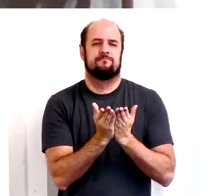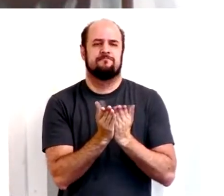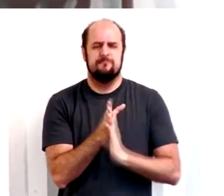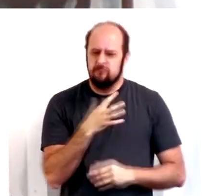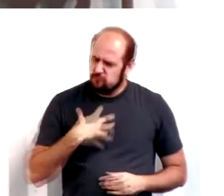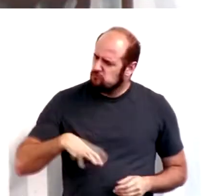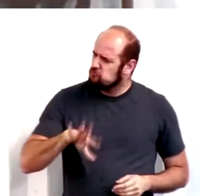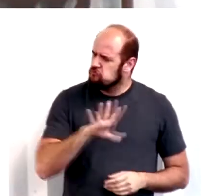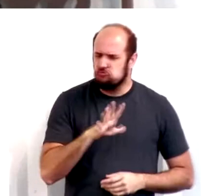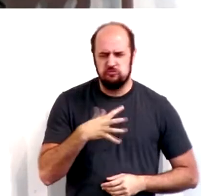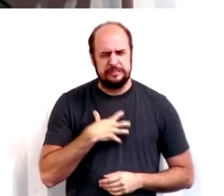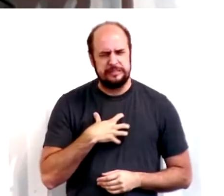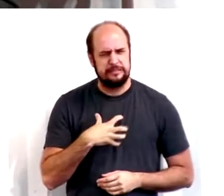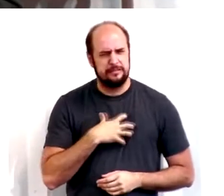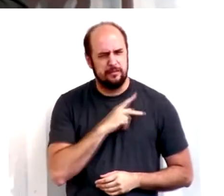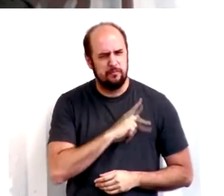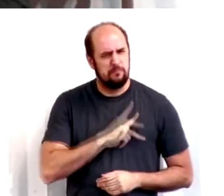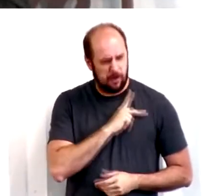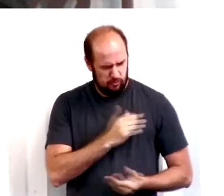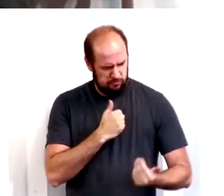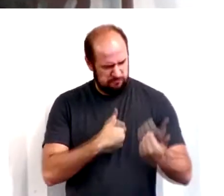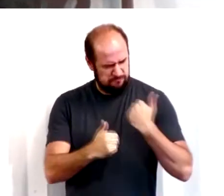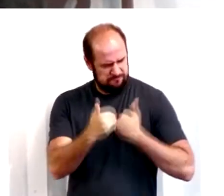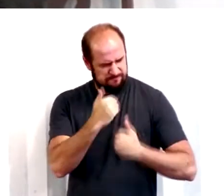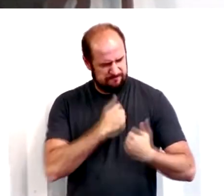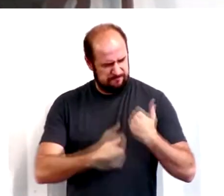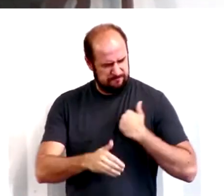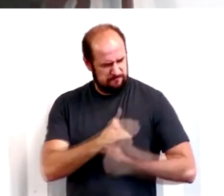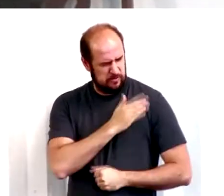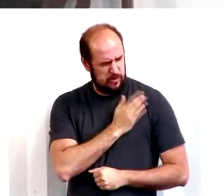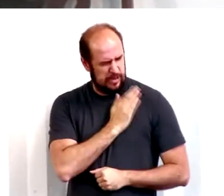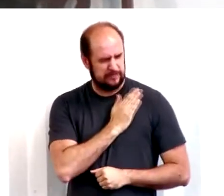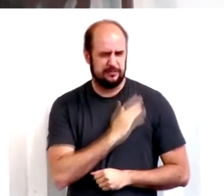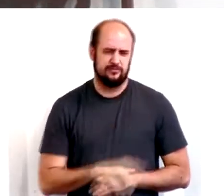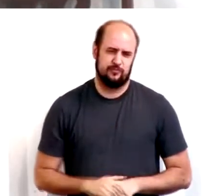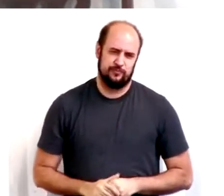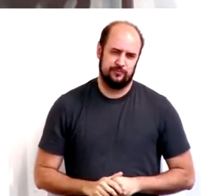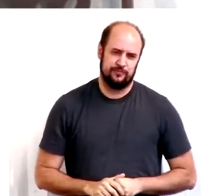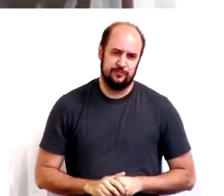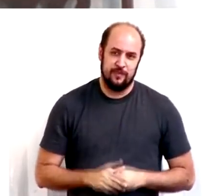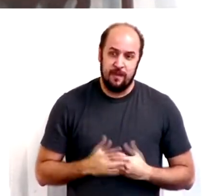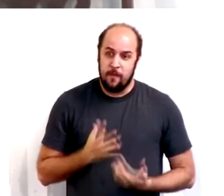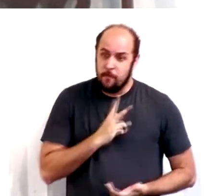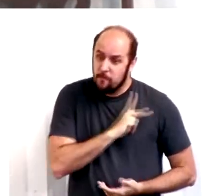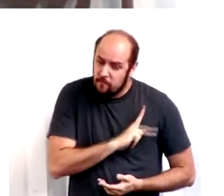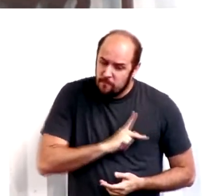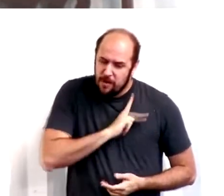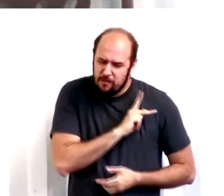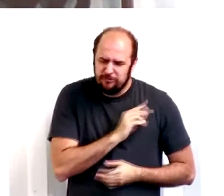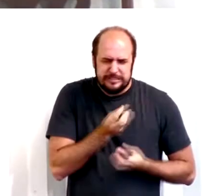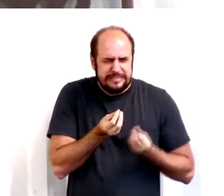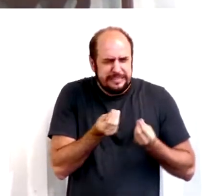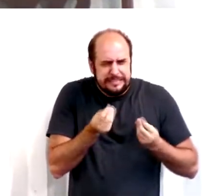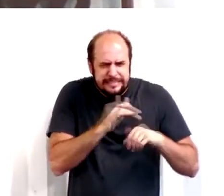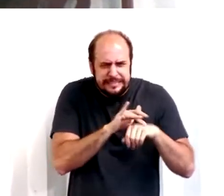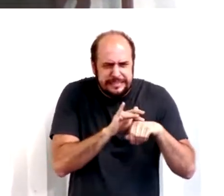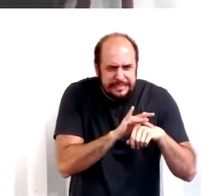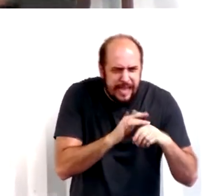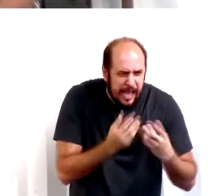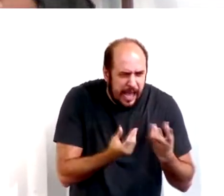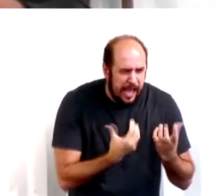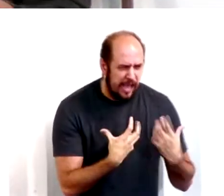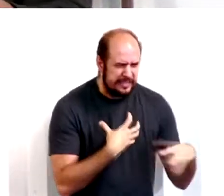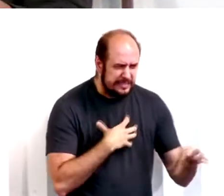marcou o coração desse homem, marcou o coração de Paulo, e por isso Paulo tinha sensibilidade